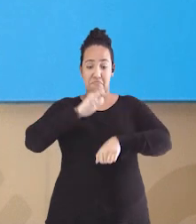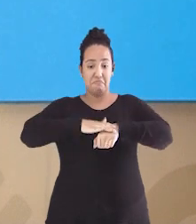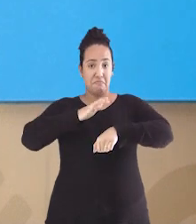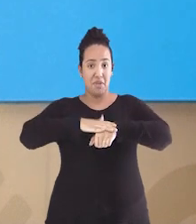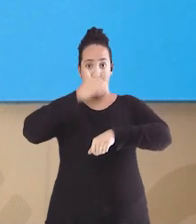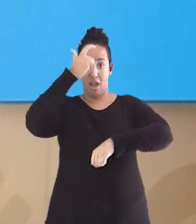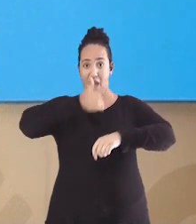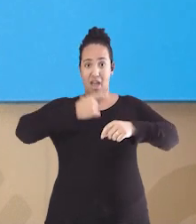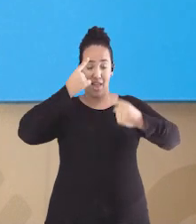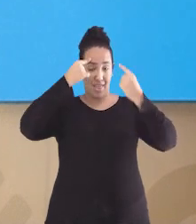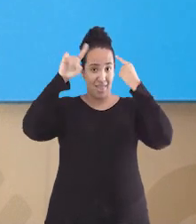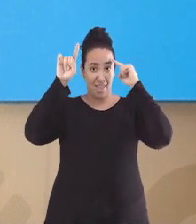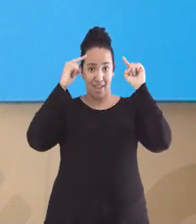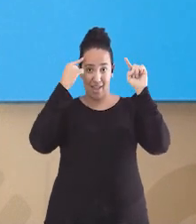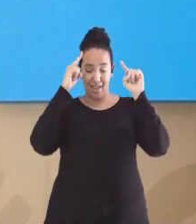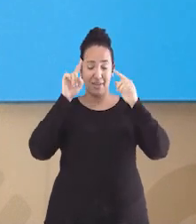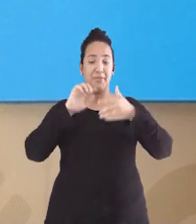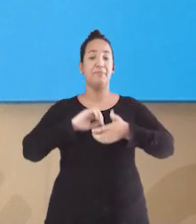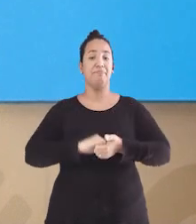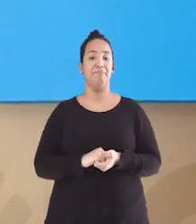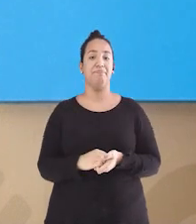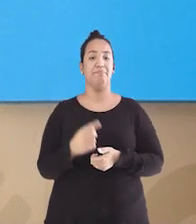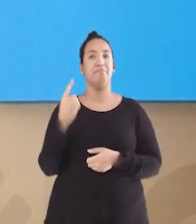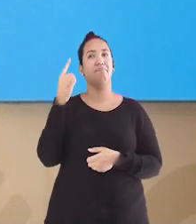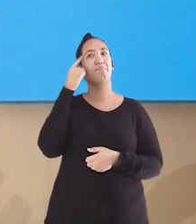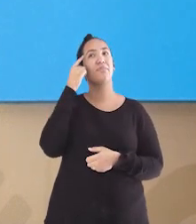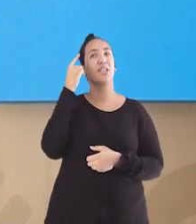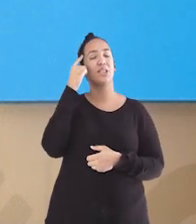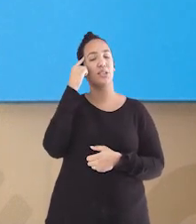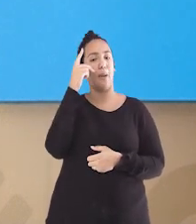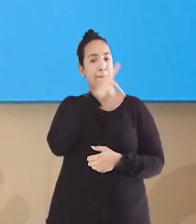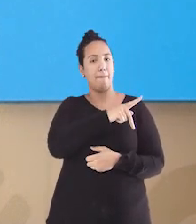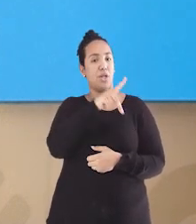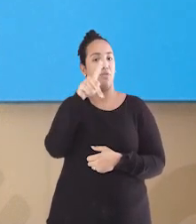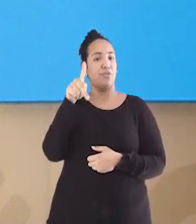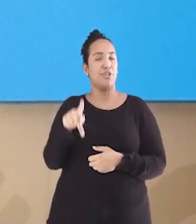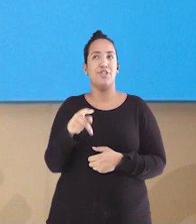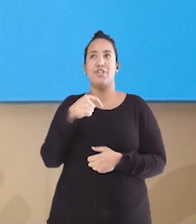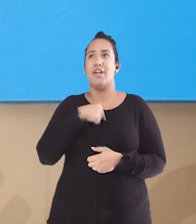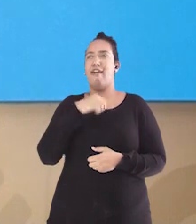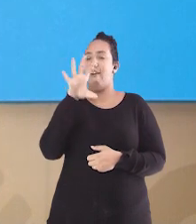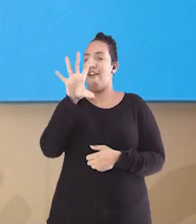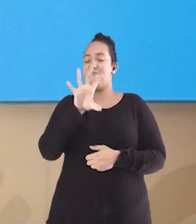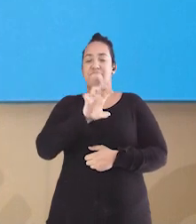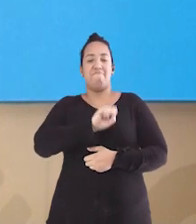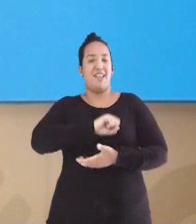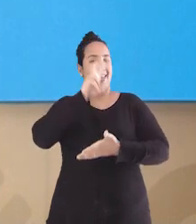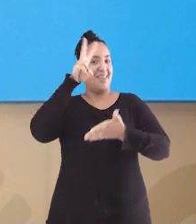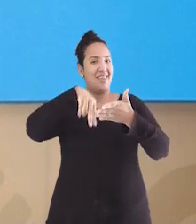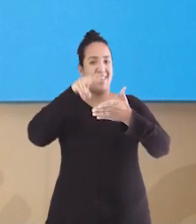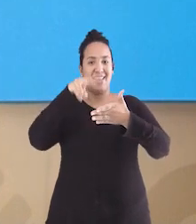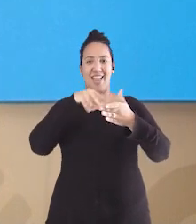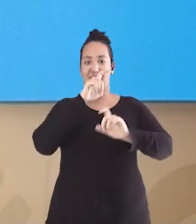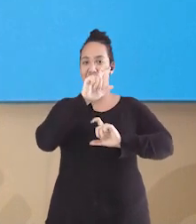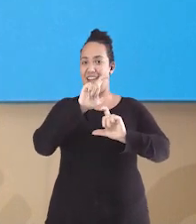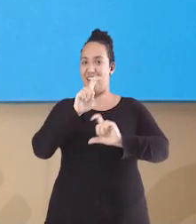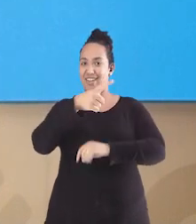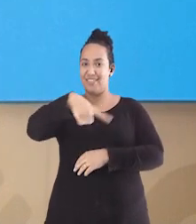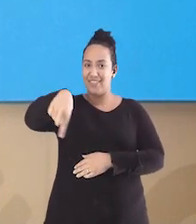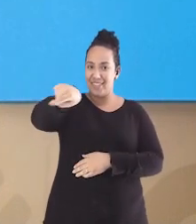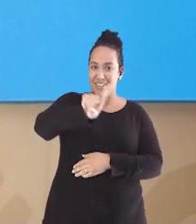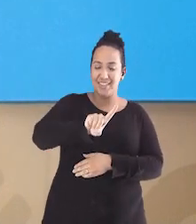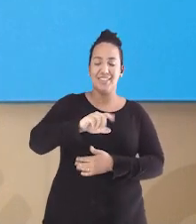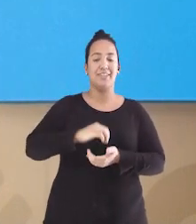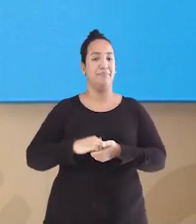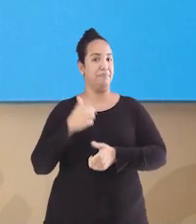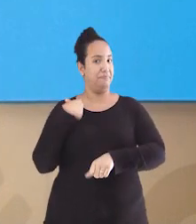personagens criadas por você? Pensa numa professora que irá amar ler cada uma das